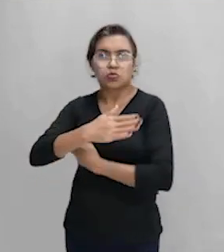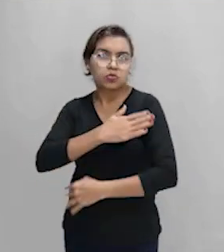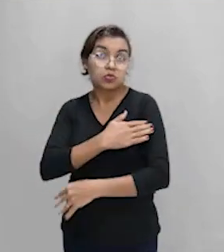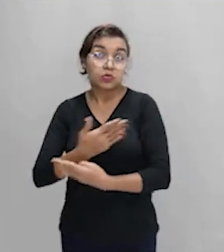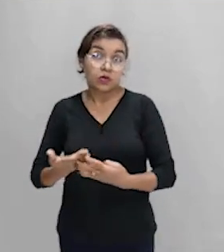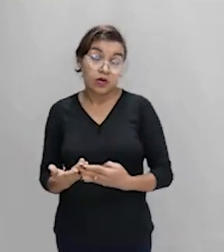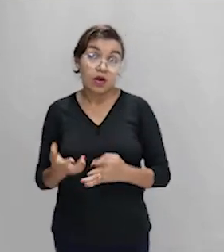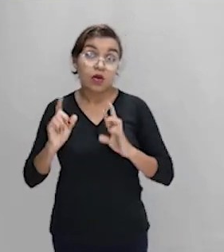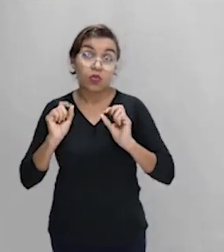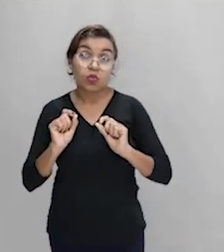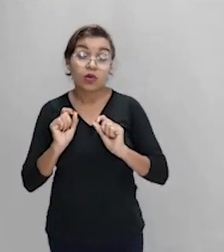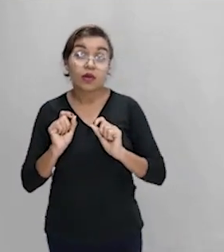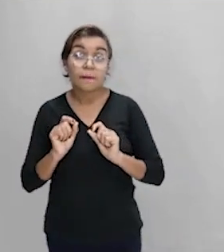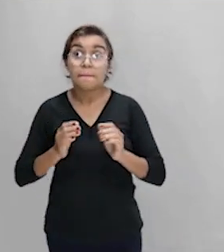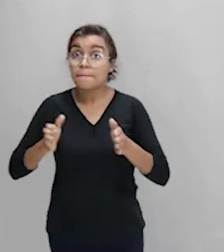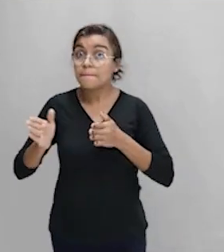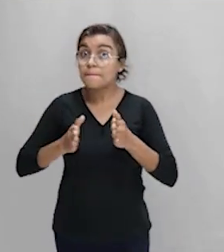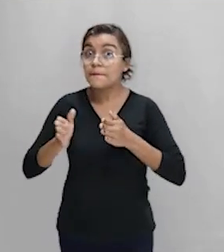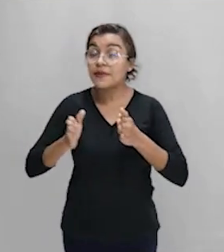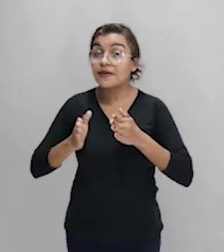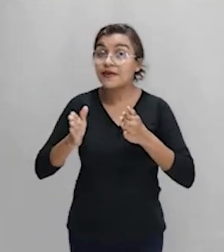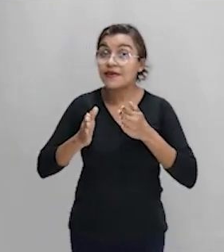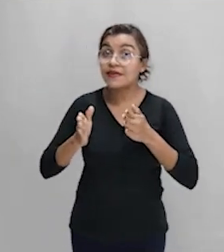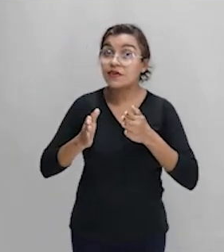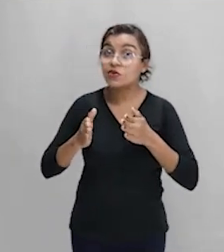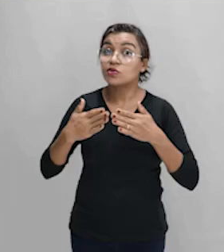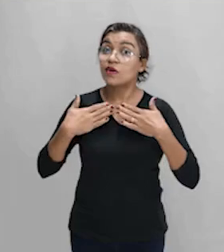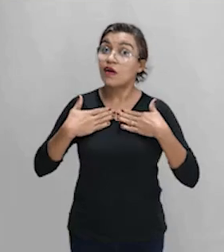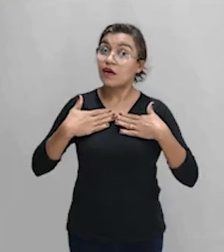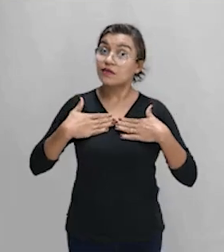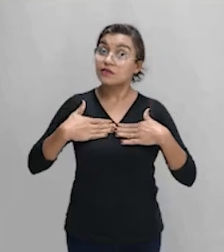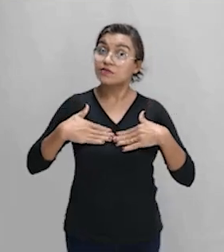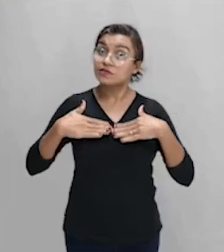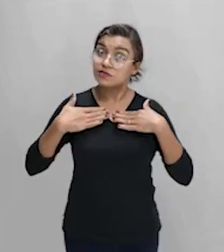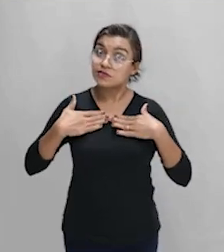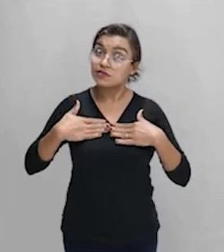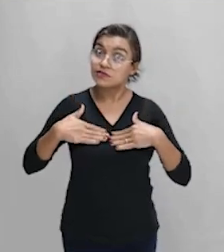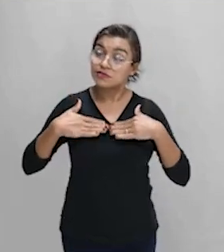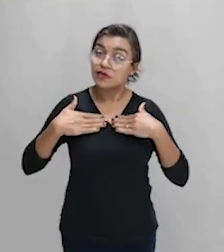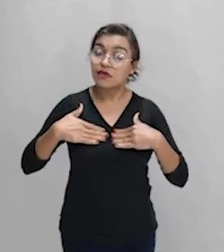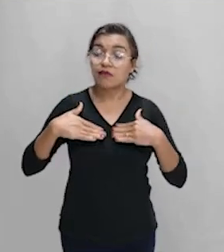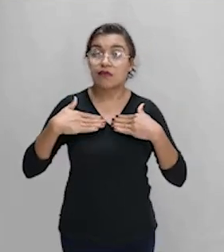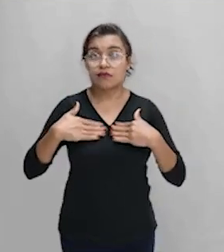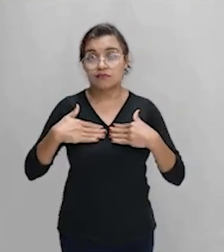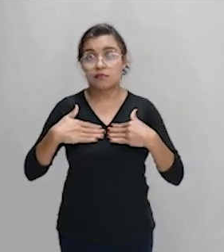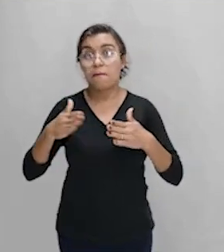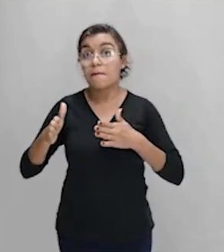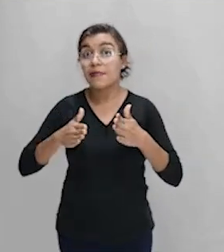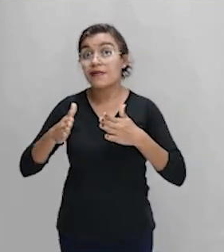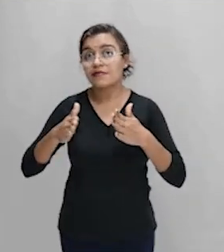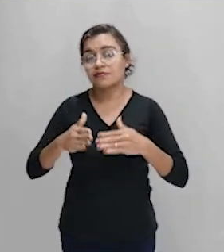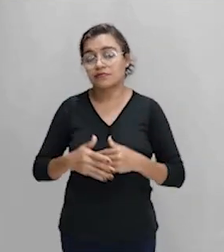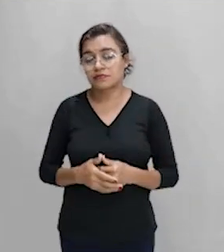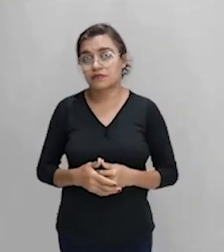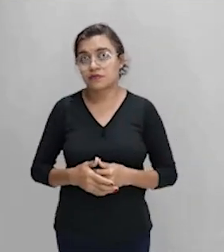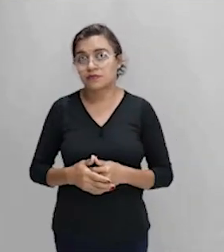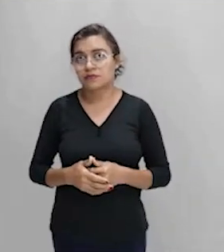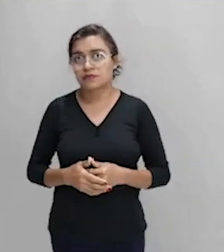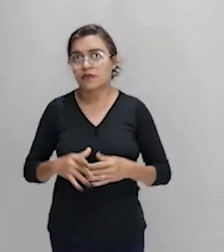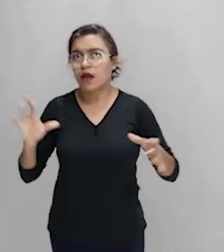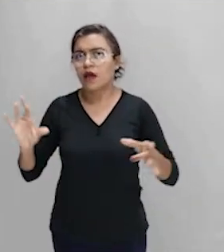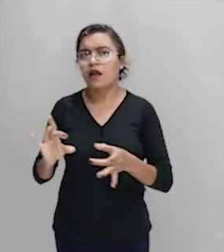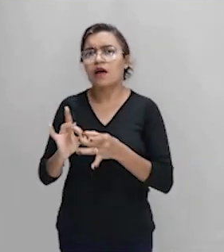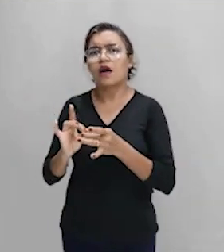quê? O período de descanso daquele grupo muscular que você trabalhou no dia anterior. Isso aliado ao